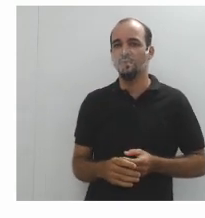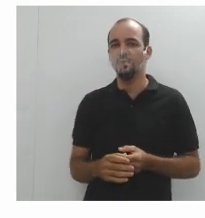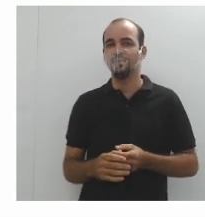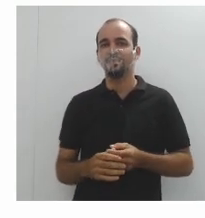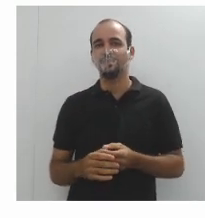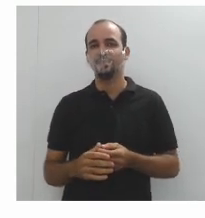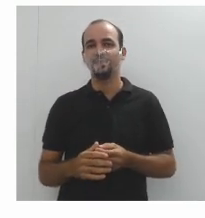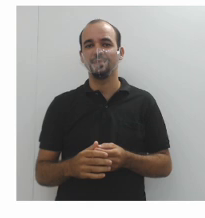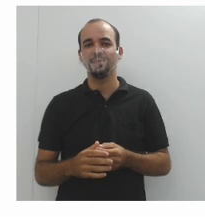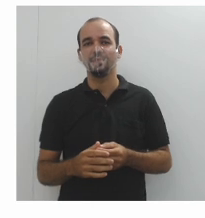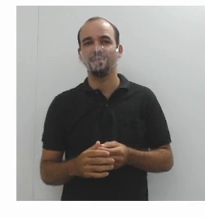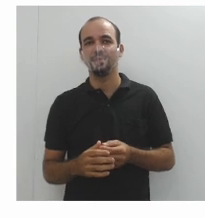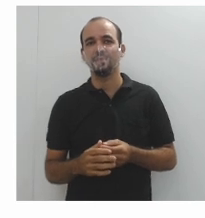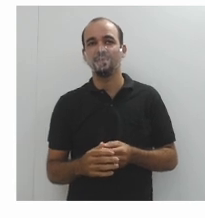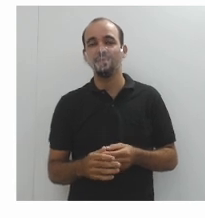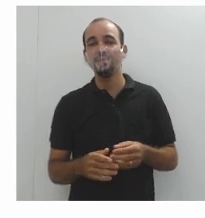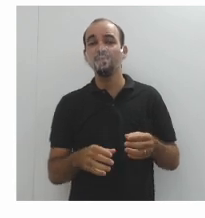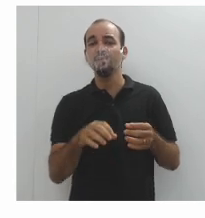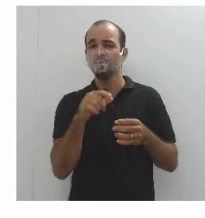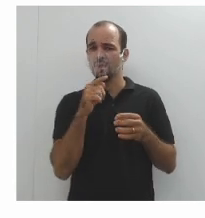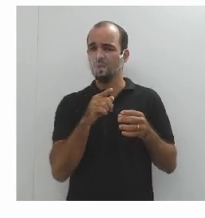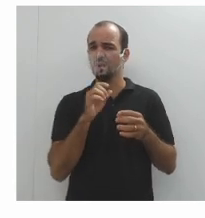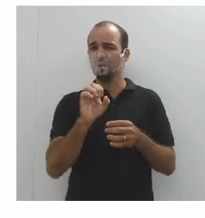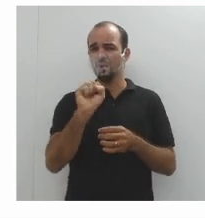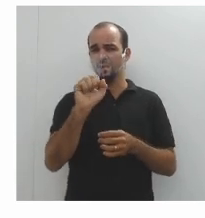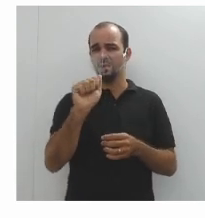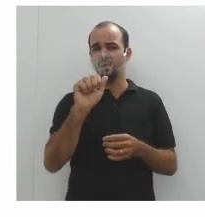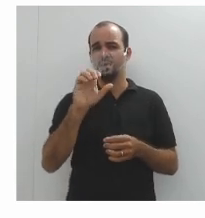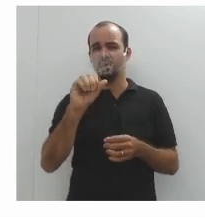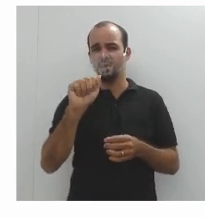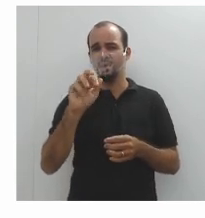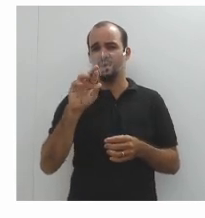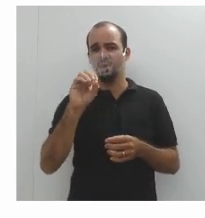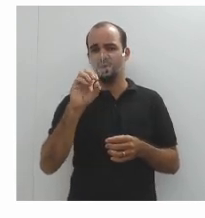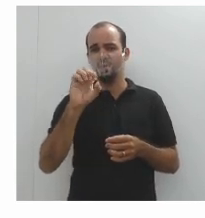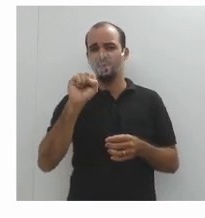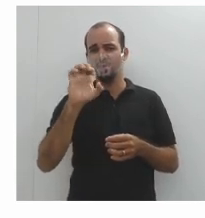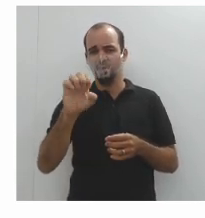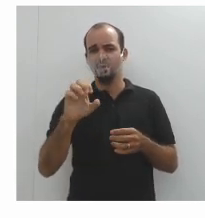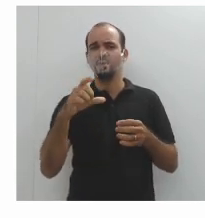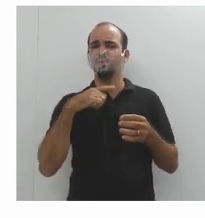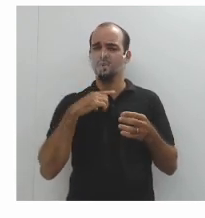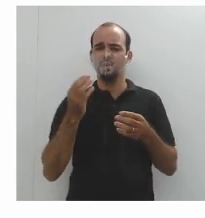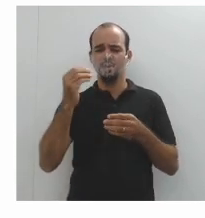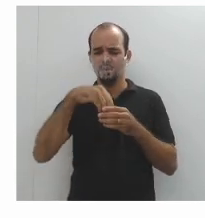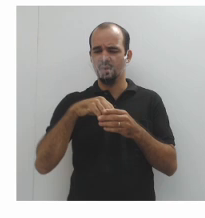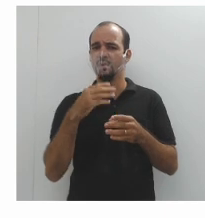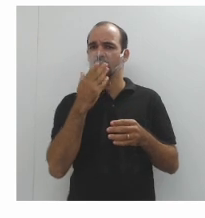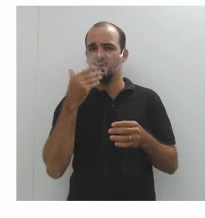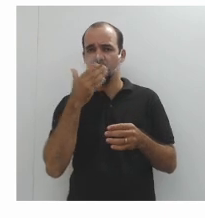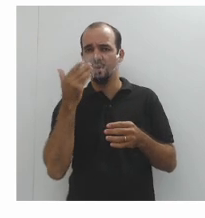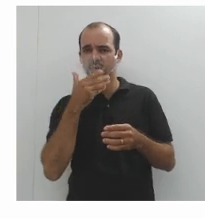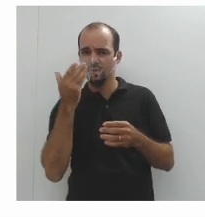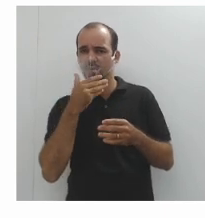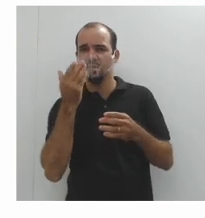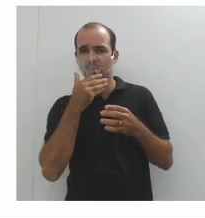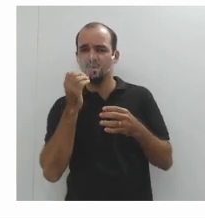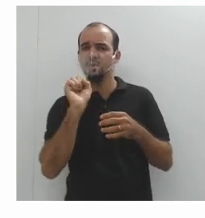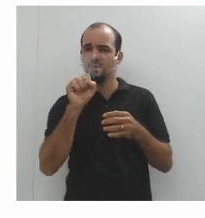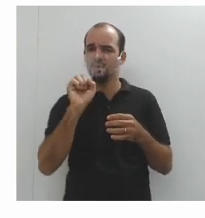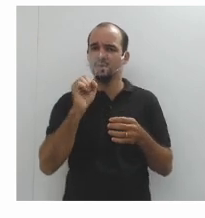E ela é o que nós temos no açúcar que a gente come, tá? E